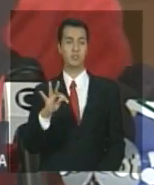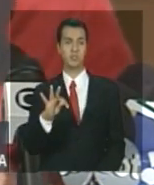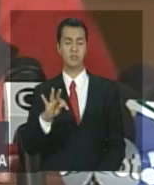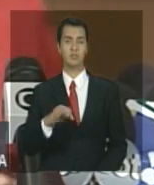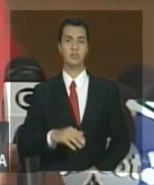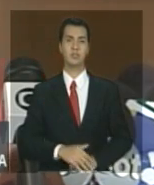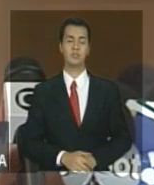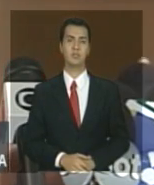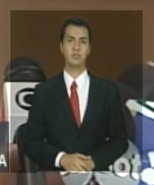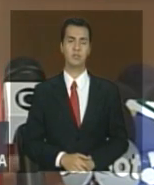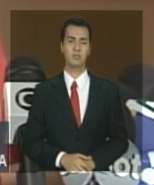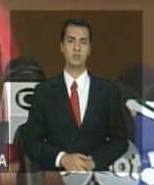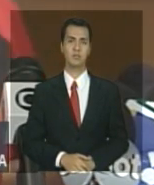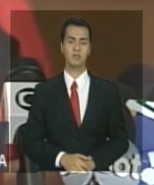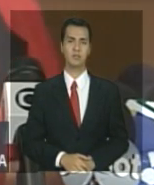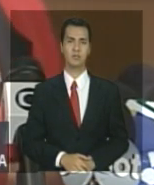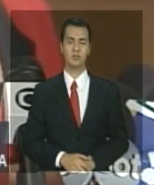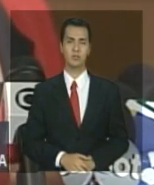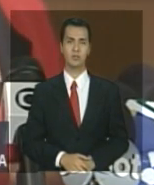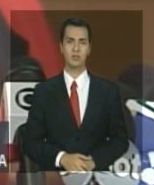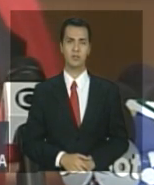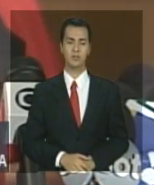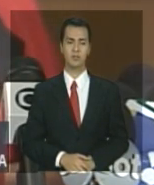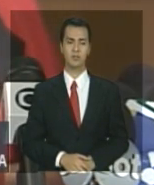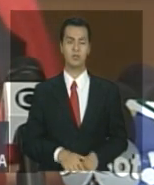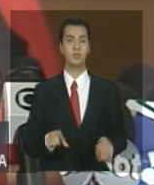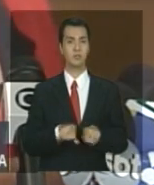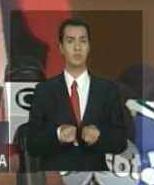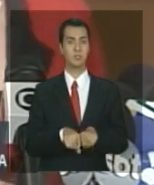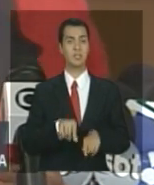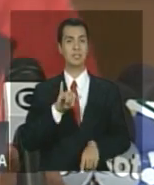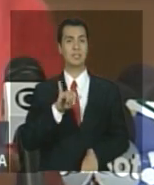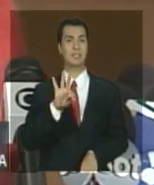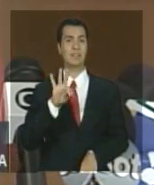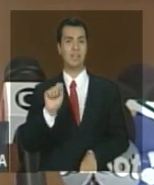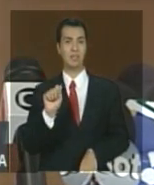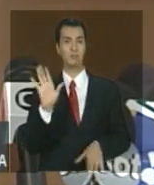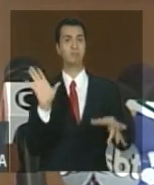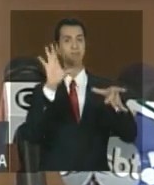MIT, com o ITA.